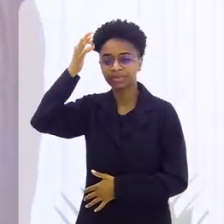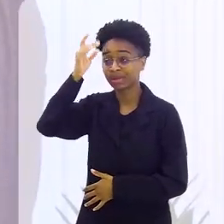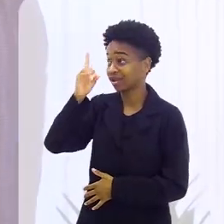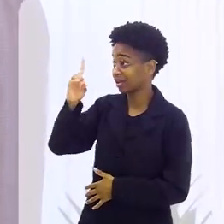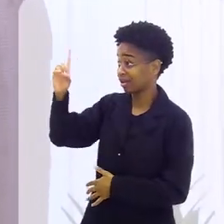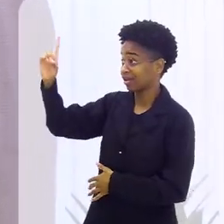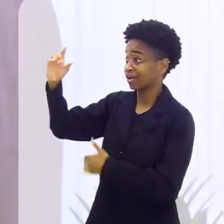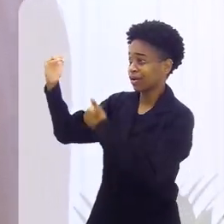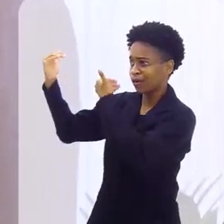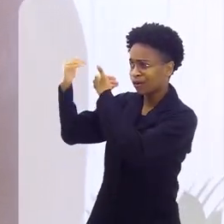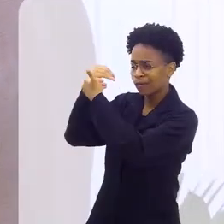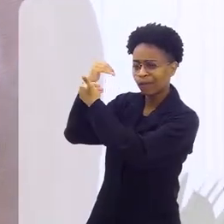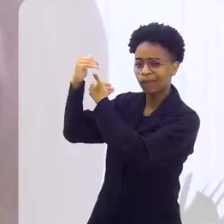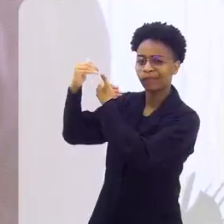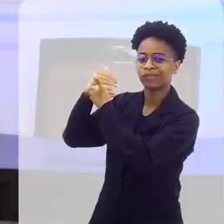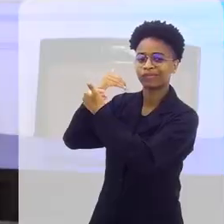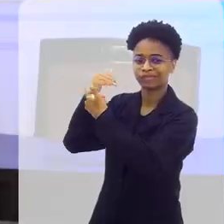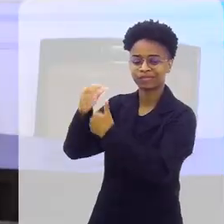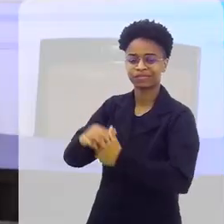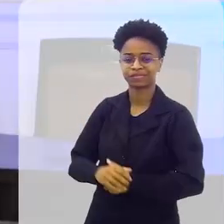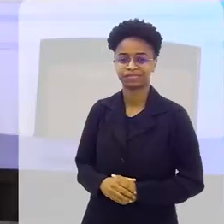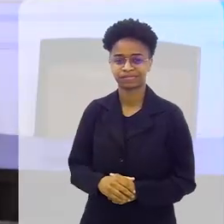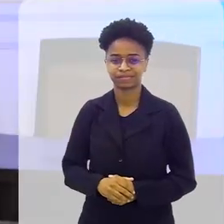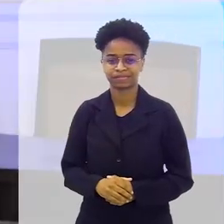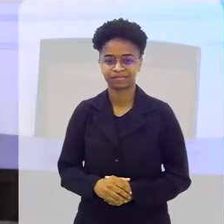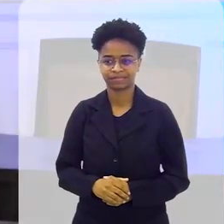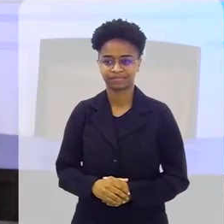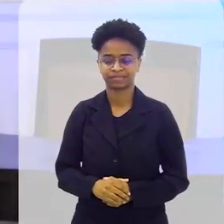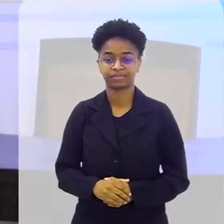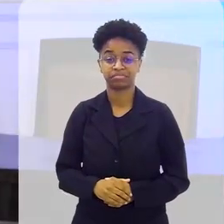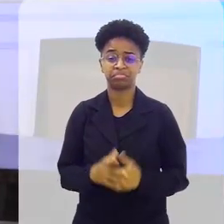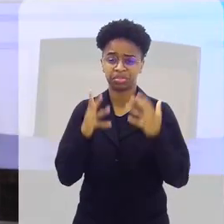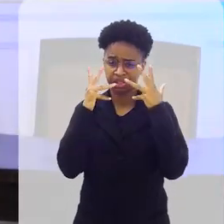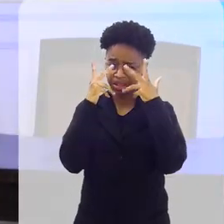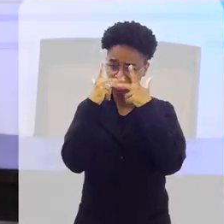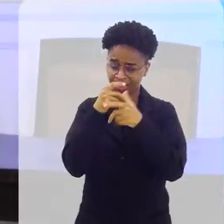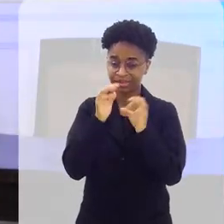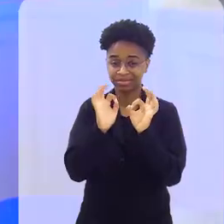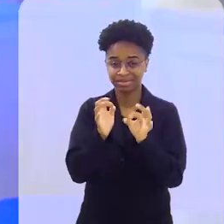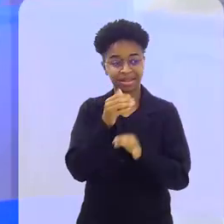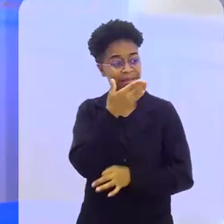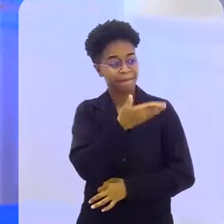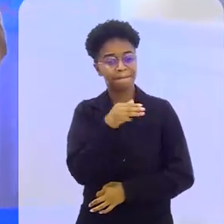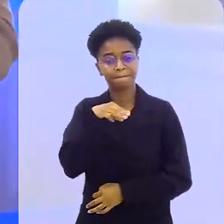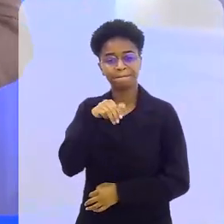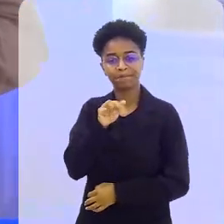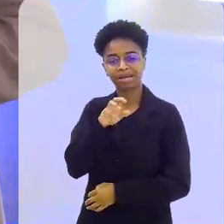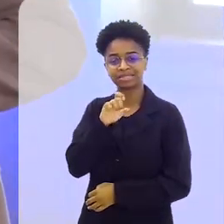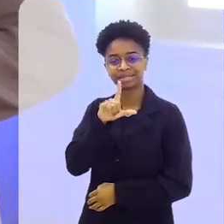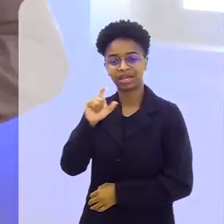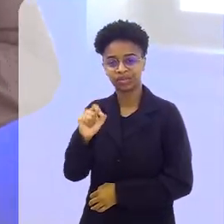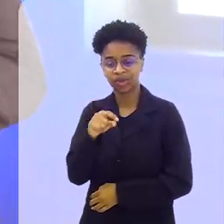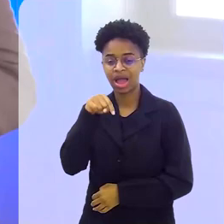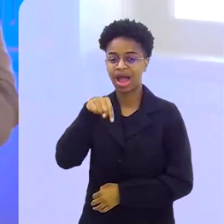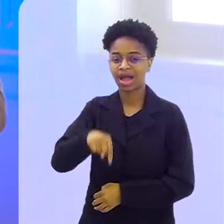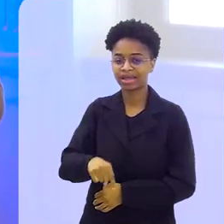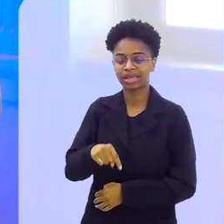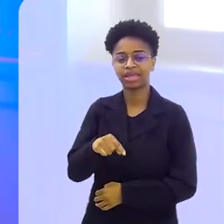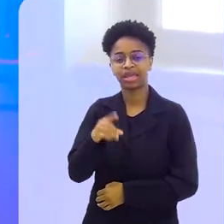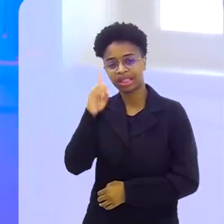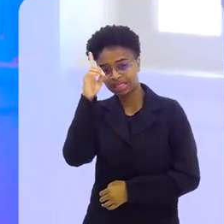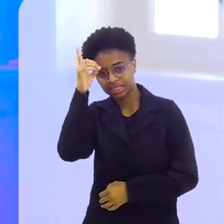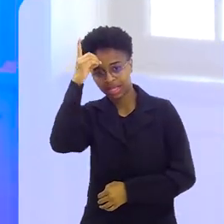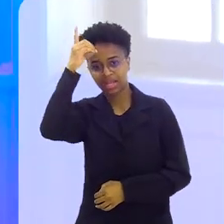Santo e Ele é o Consolador. Coisa linda, Brasil. Esse foi o Marcelo Silveira. Amém. Aqui no